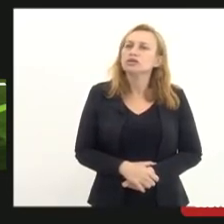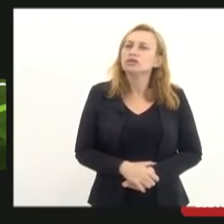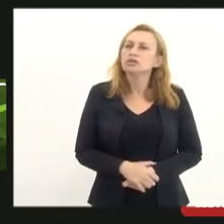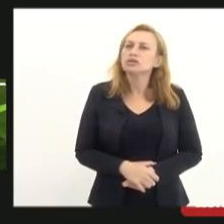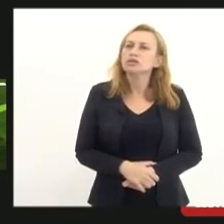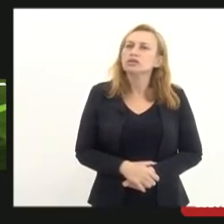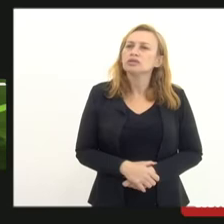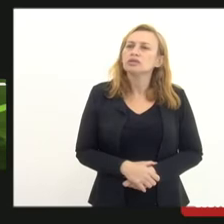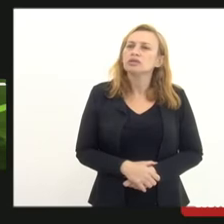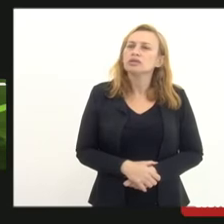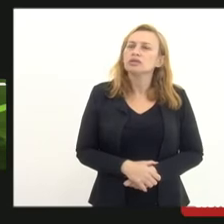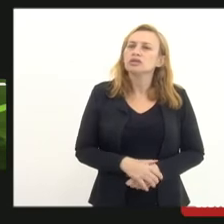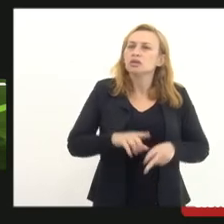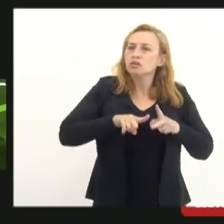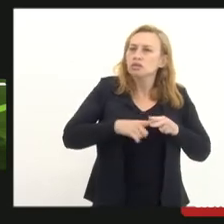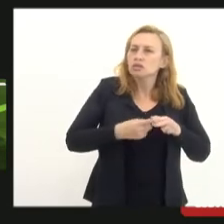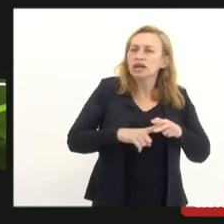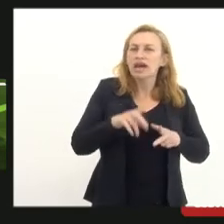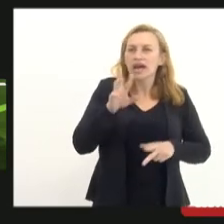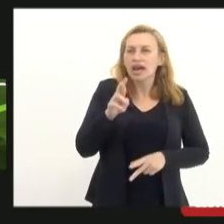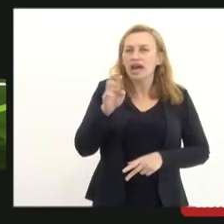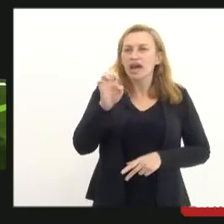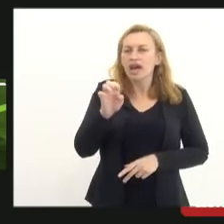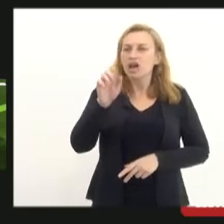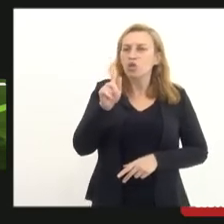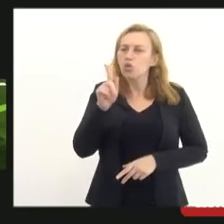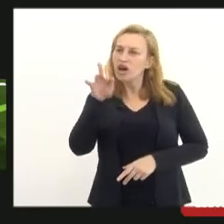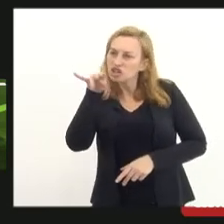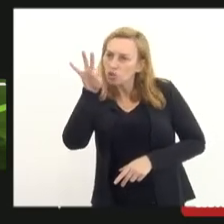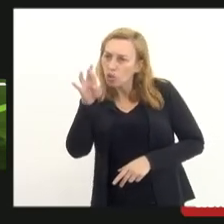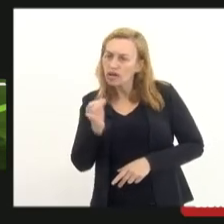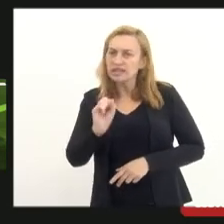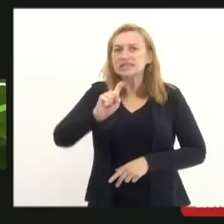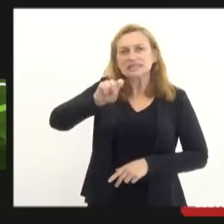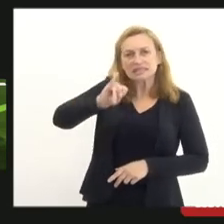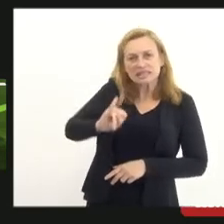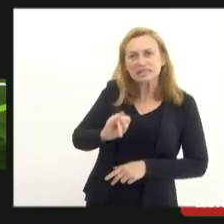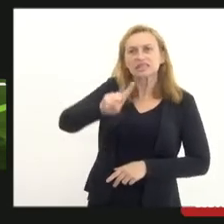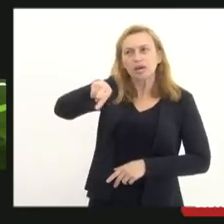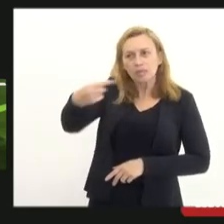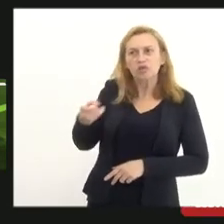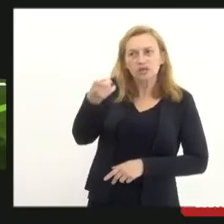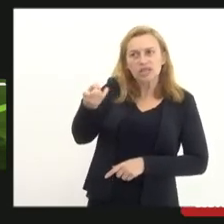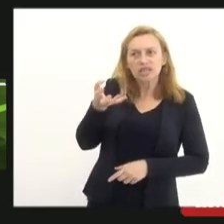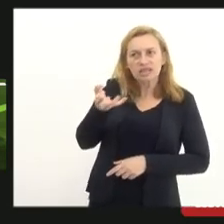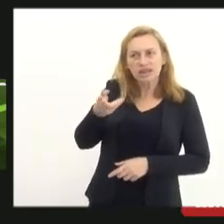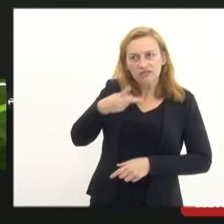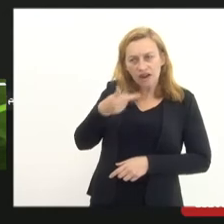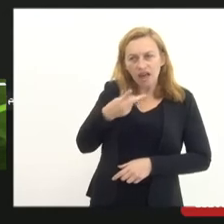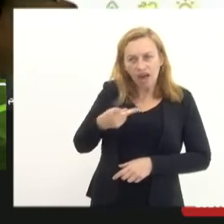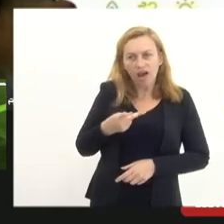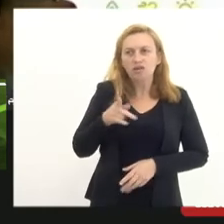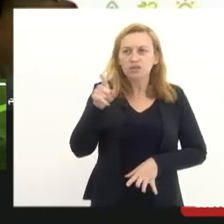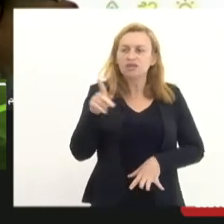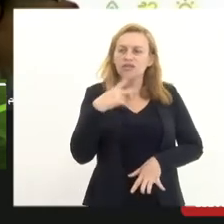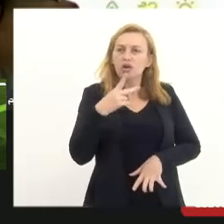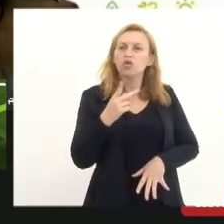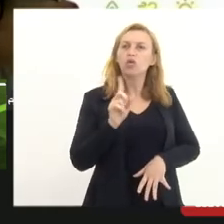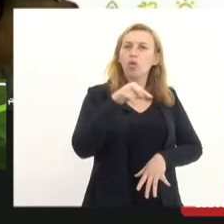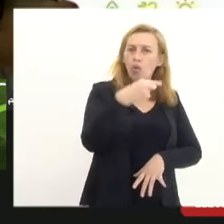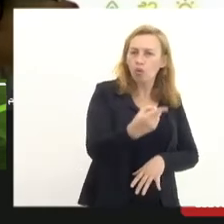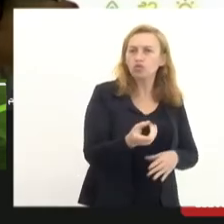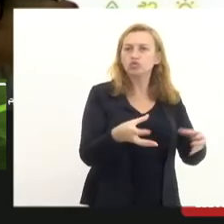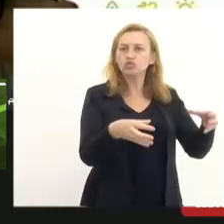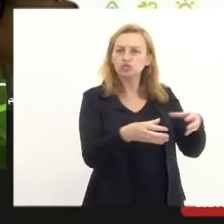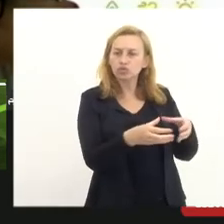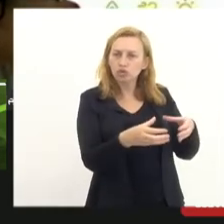parte regulatória, se depois você quiser complementar, não é? Porque, como você disse, já seria um outro